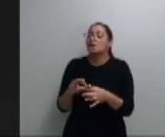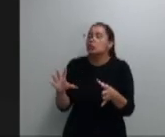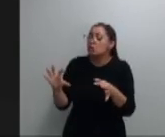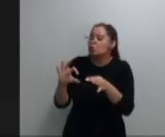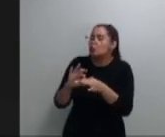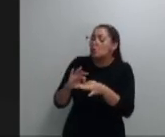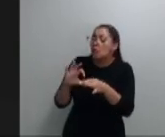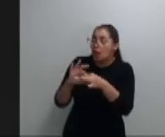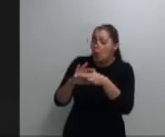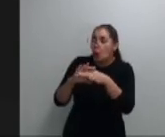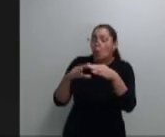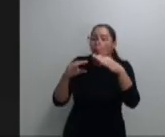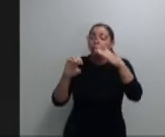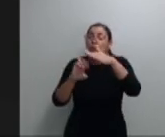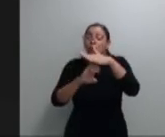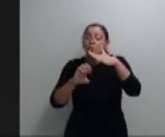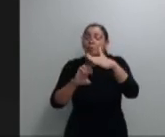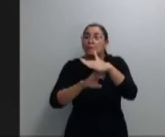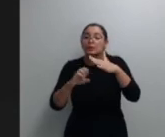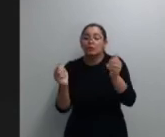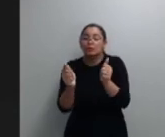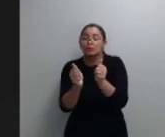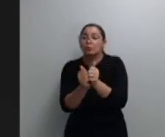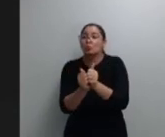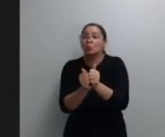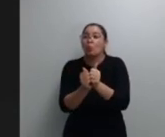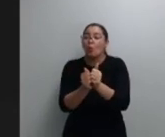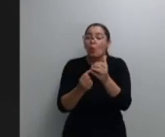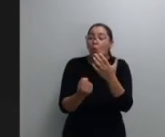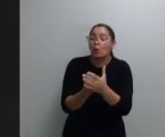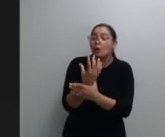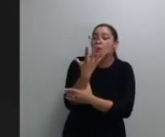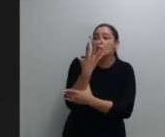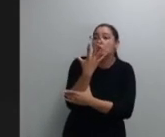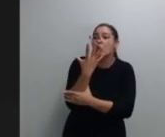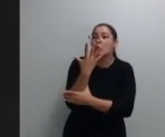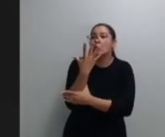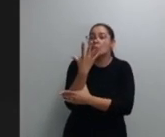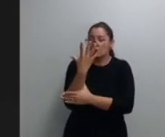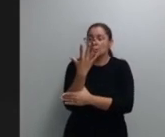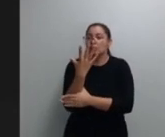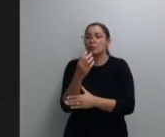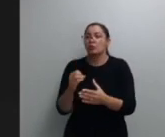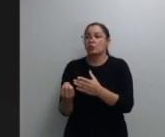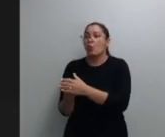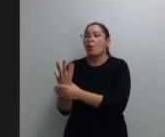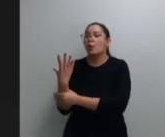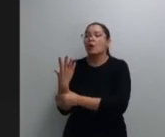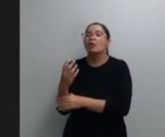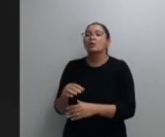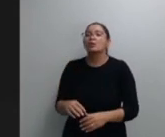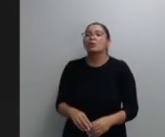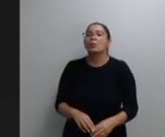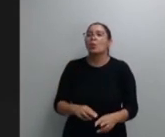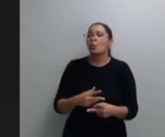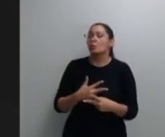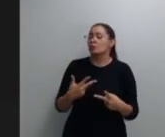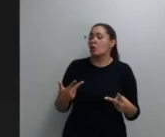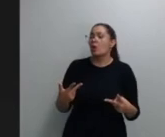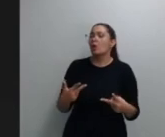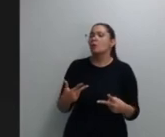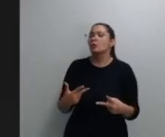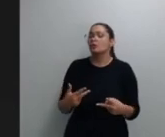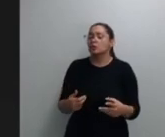é caracterizável como criação de um oligopólio ou de um monopólio ou de algo que deva ser